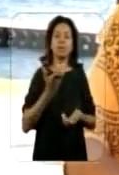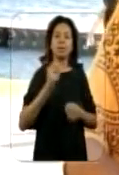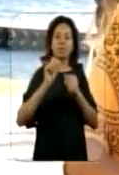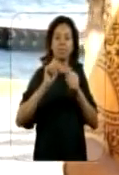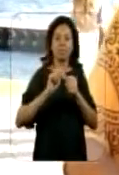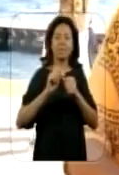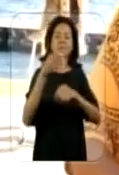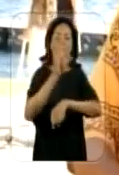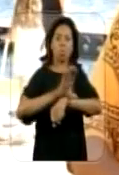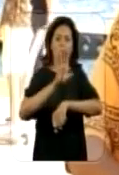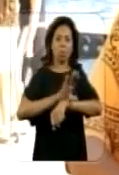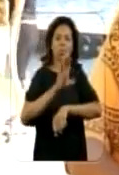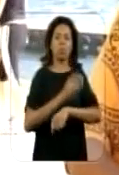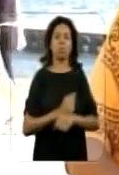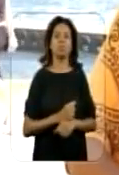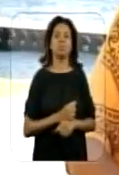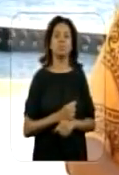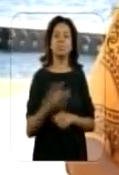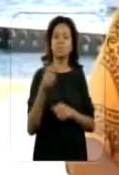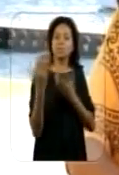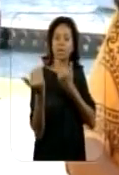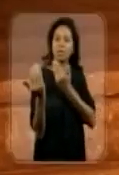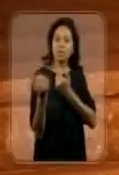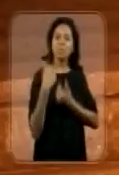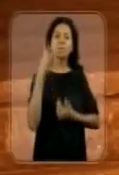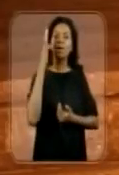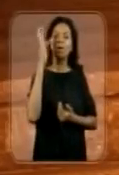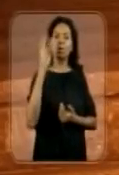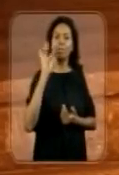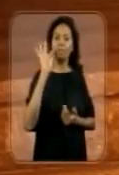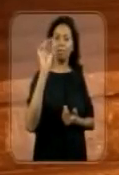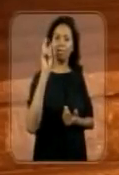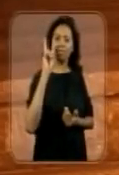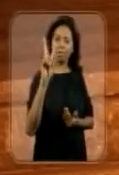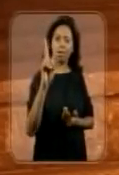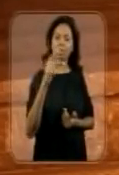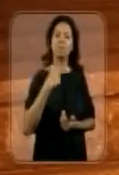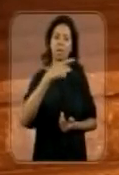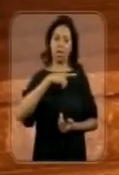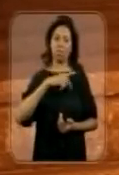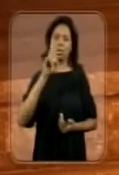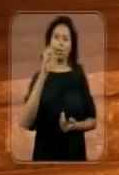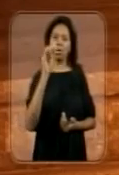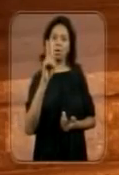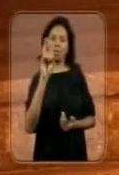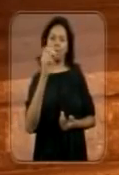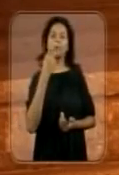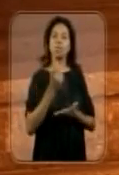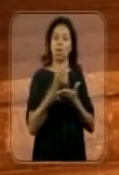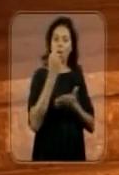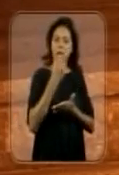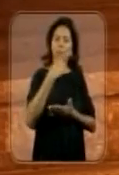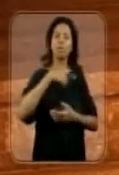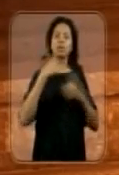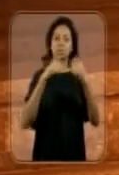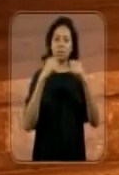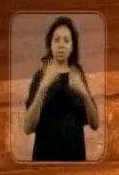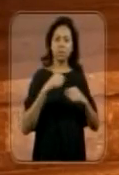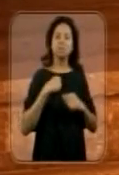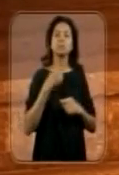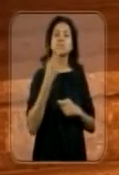também estou a fim de querer fazer um curso. Você que é jovem, você tem que olhar para frente e falar, eu tenho, vou continuar tomando